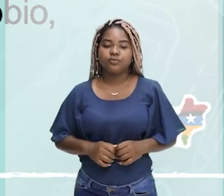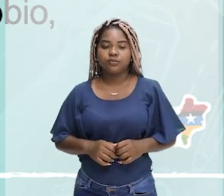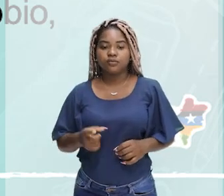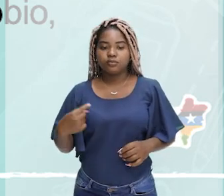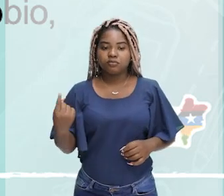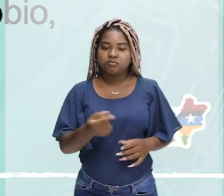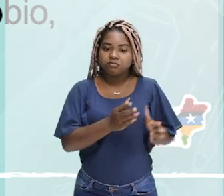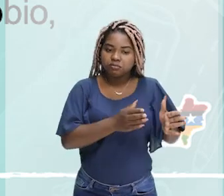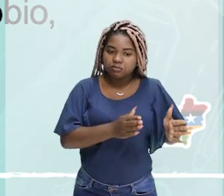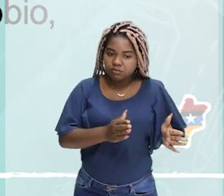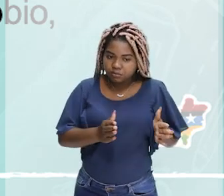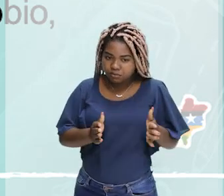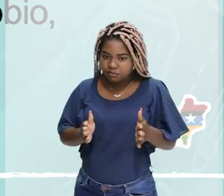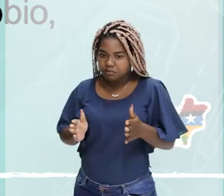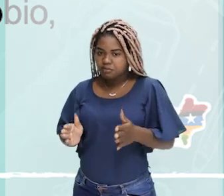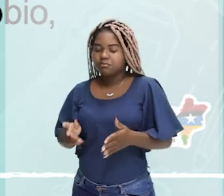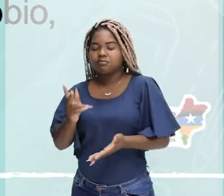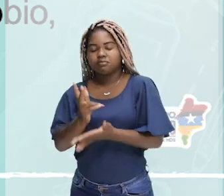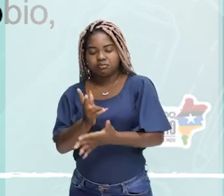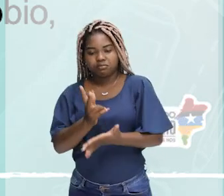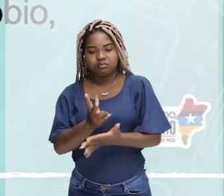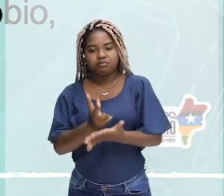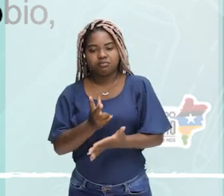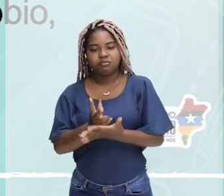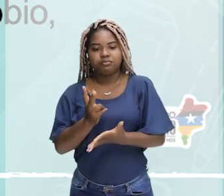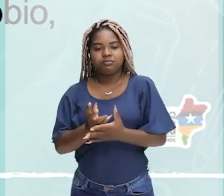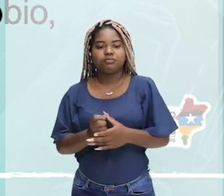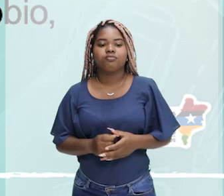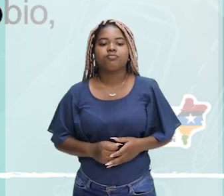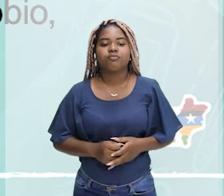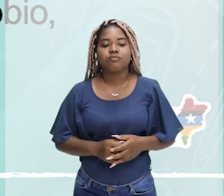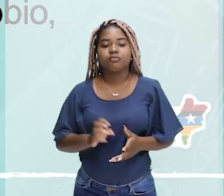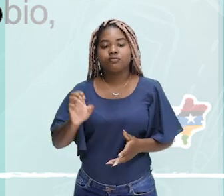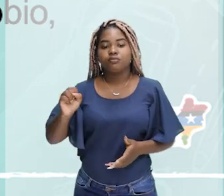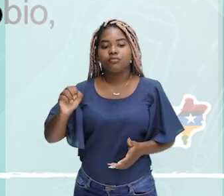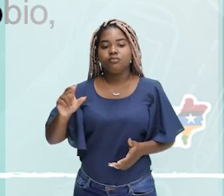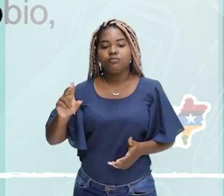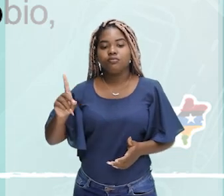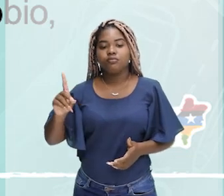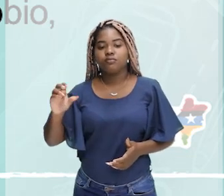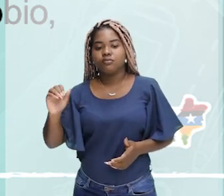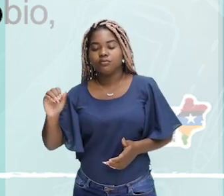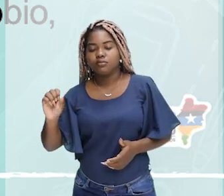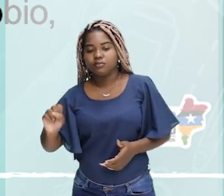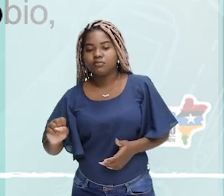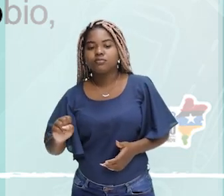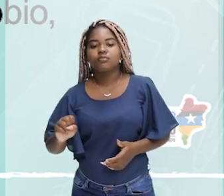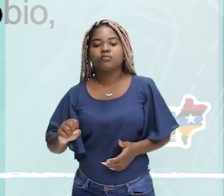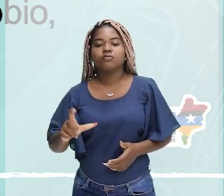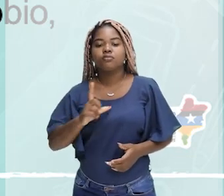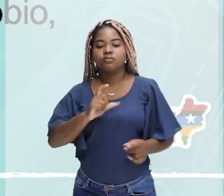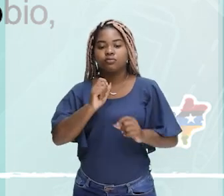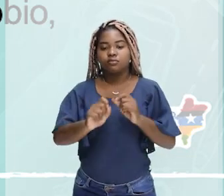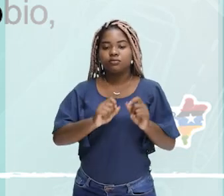nosso processo aí de desgaste ele é constante, tá? Os escudos cristalinos no território brasileiro correspondem